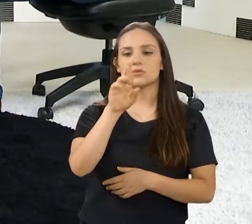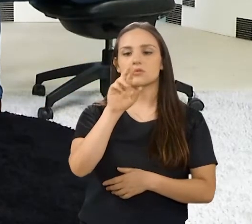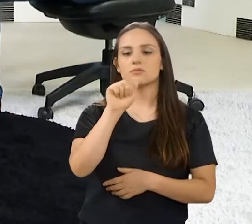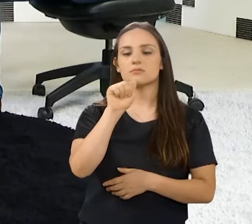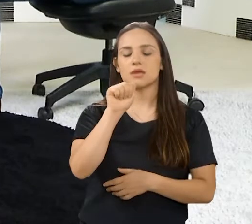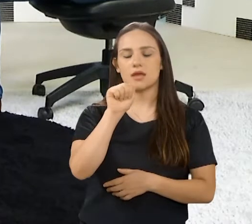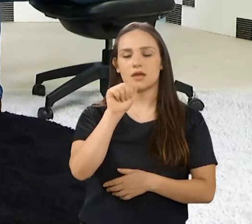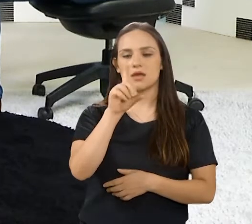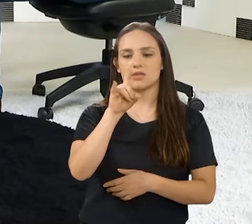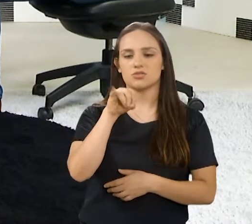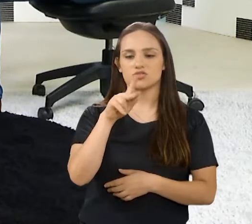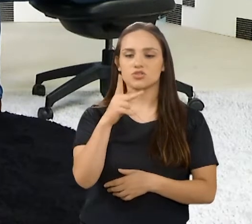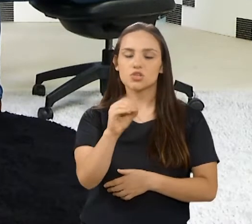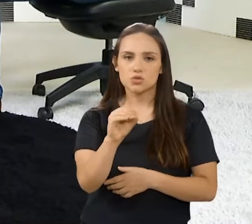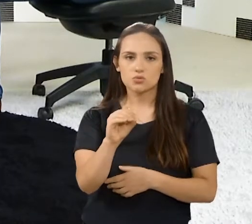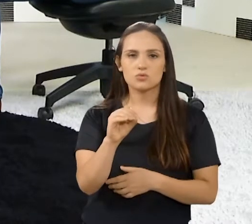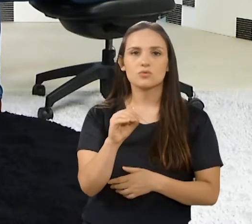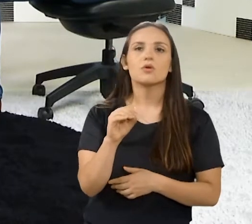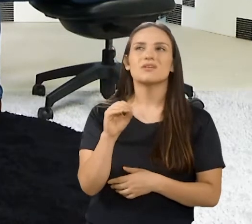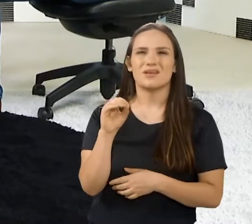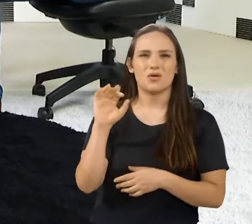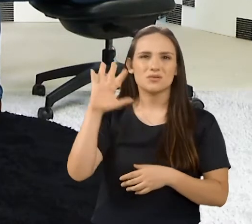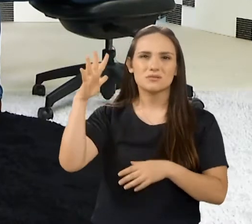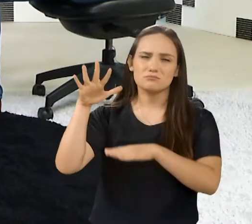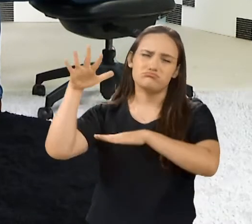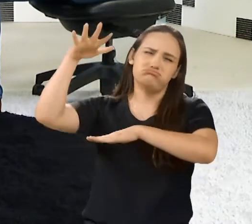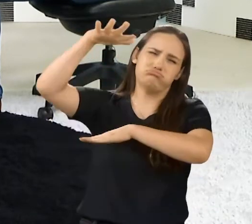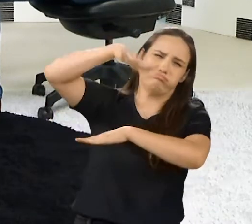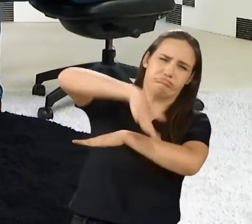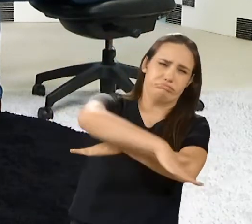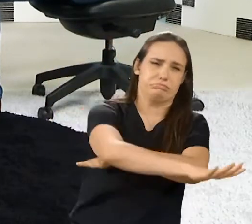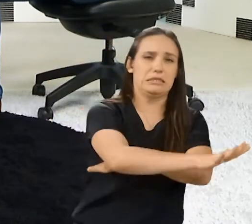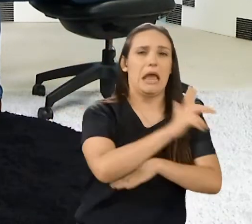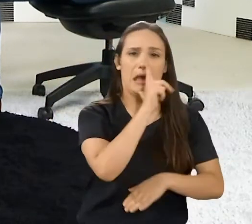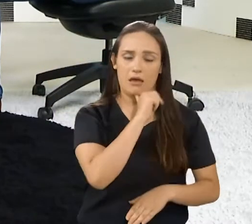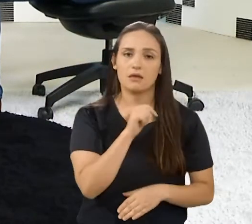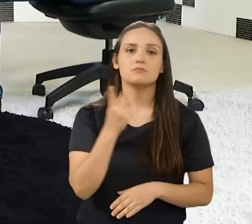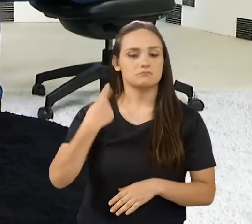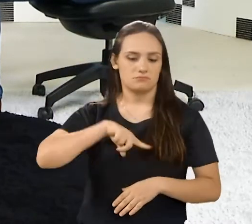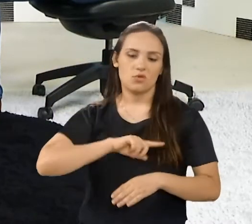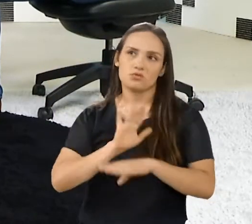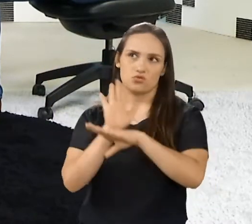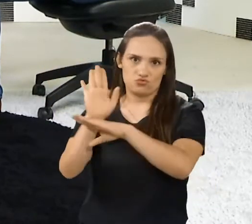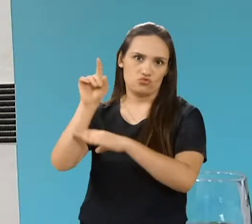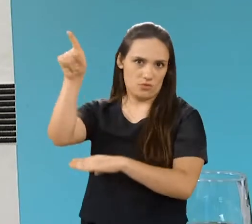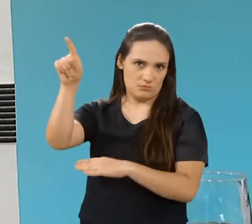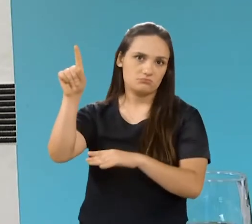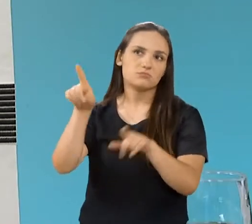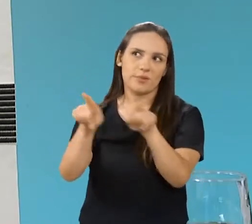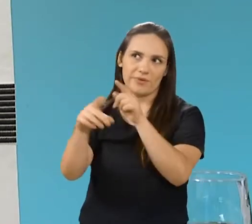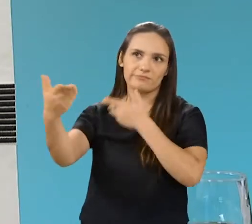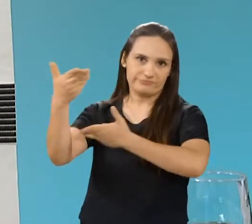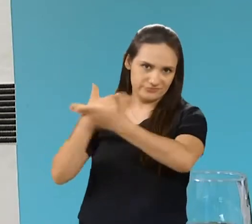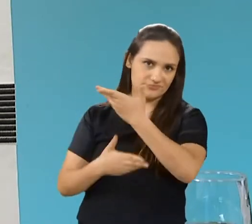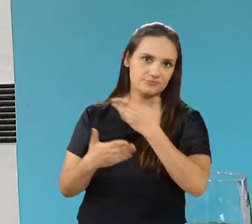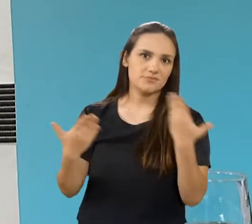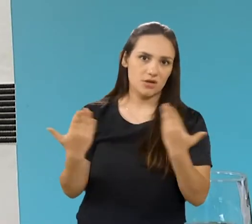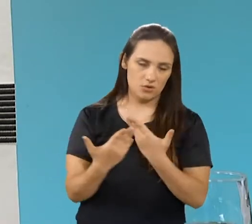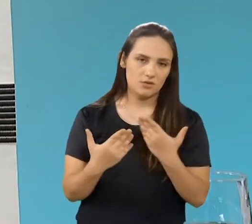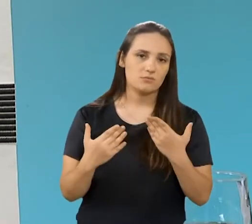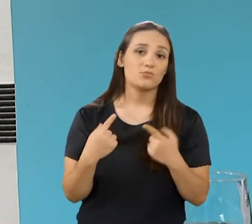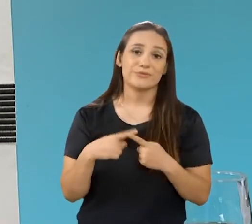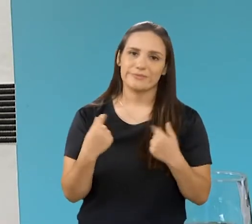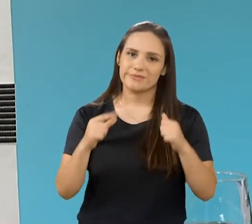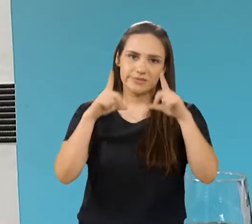Então, esta união é indispensável hoje para que a gente, como disse o André, minimizar os danos desse acidente